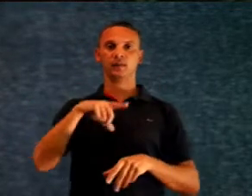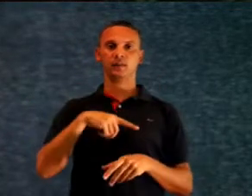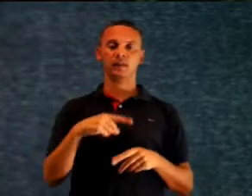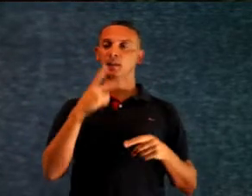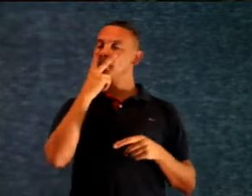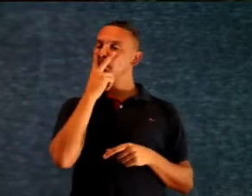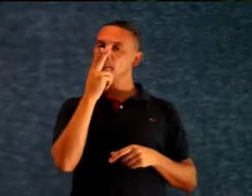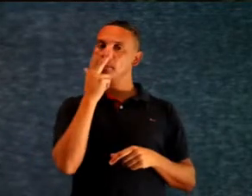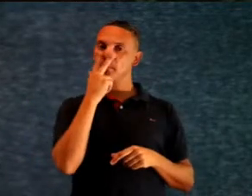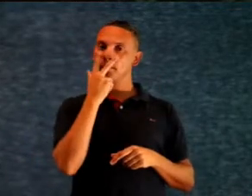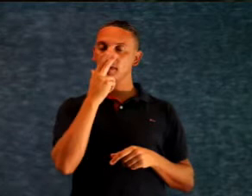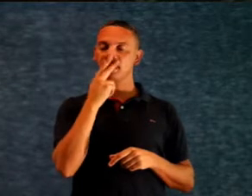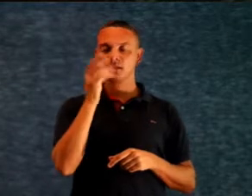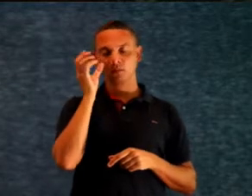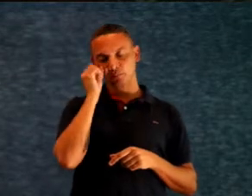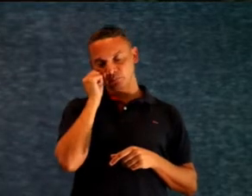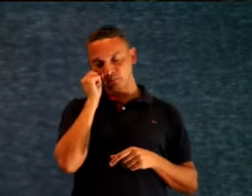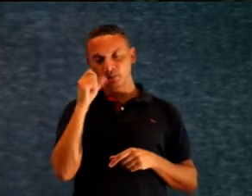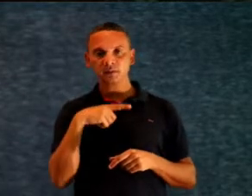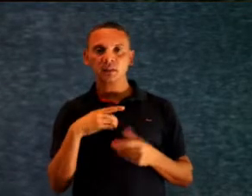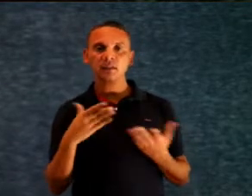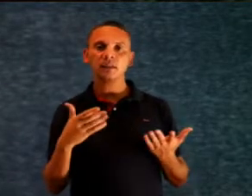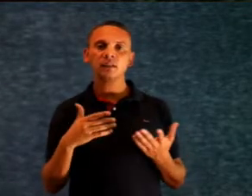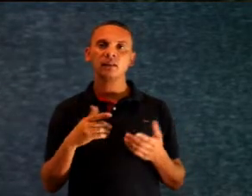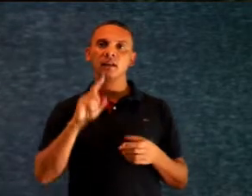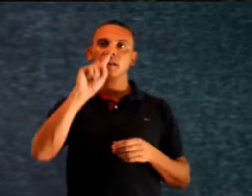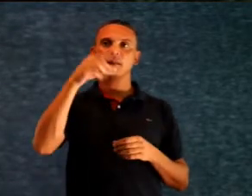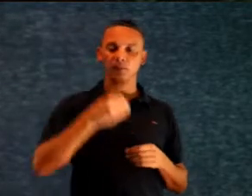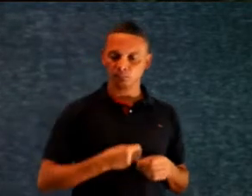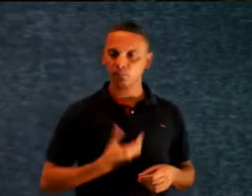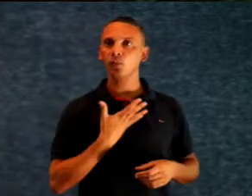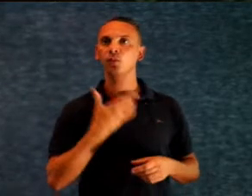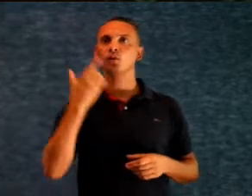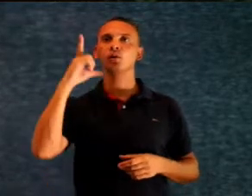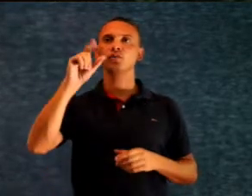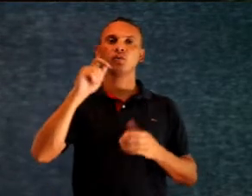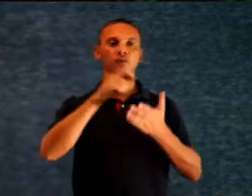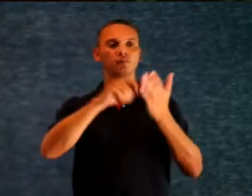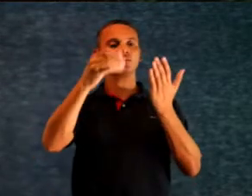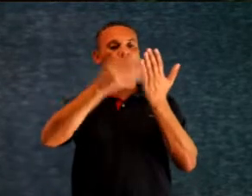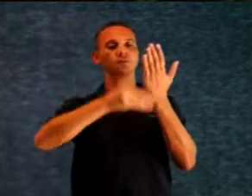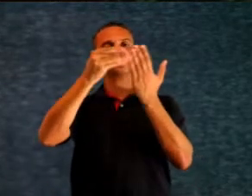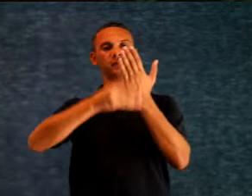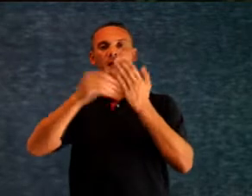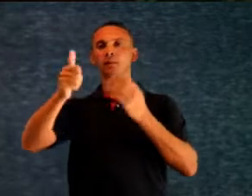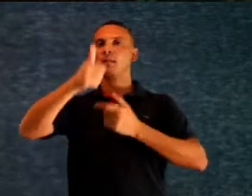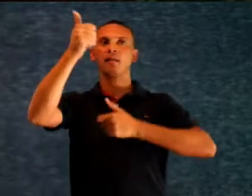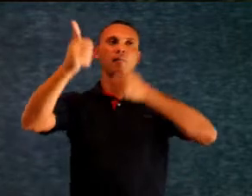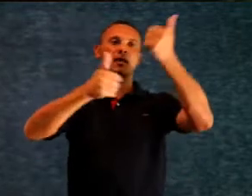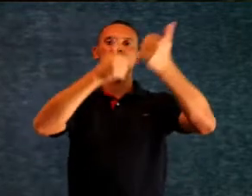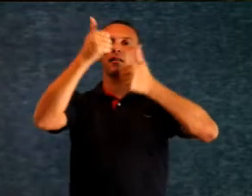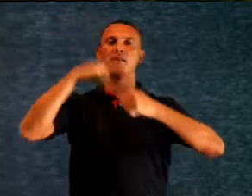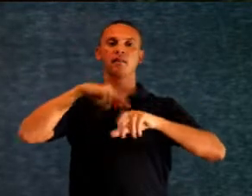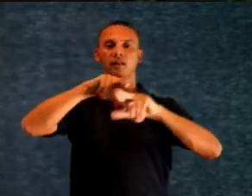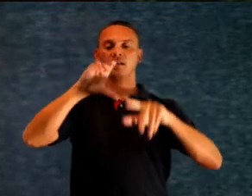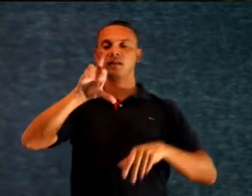como se em hibernação, para só há pouco reviver na excelente coleção Melhores Crônicas da